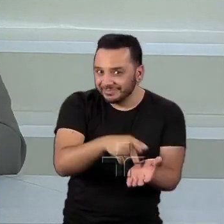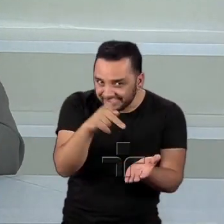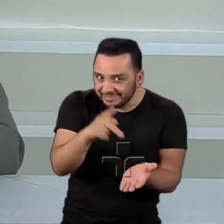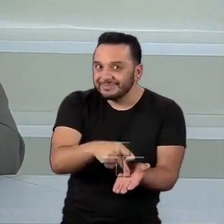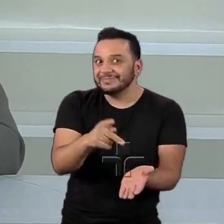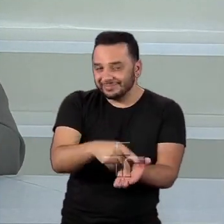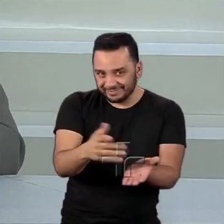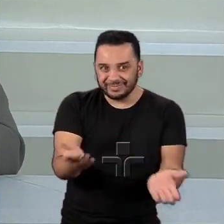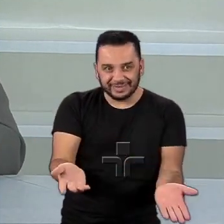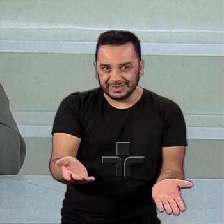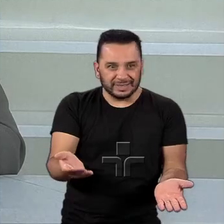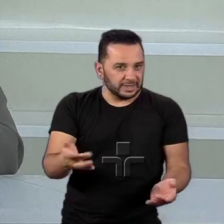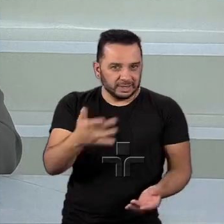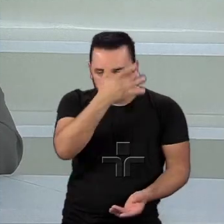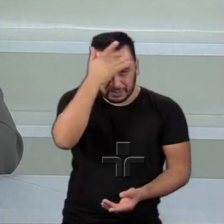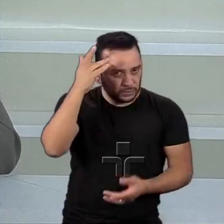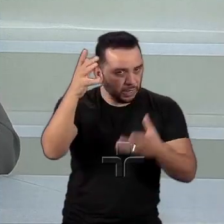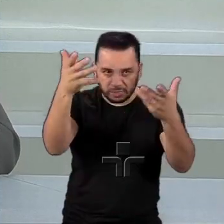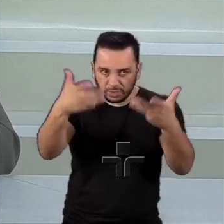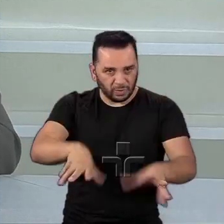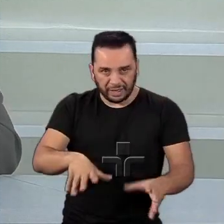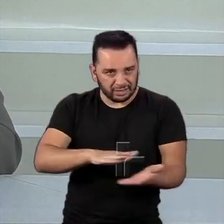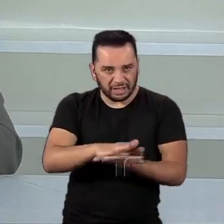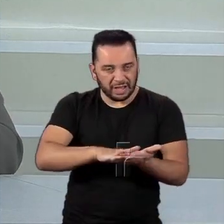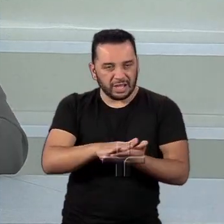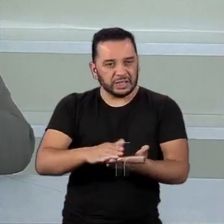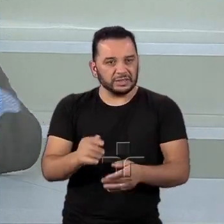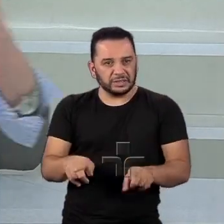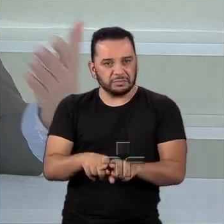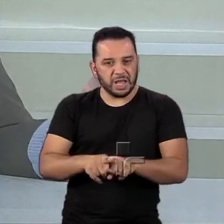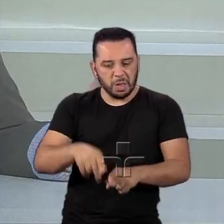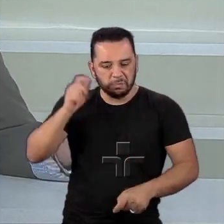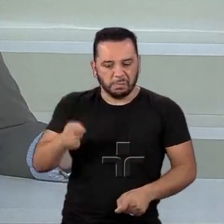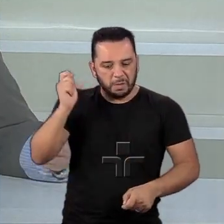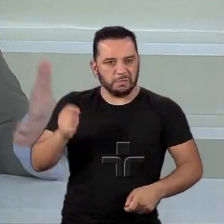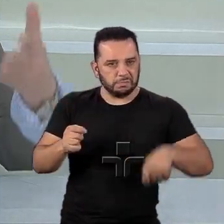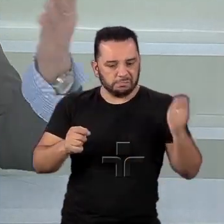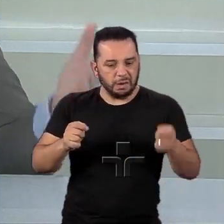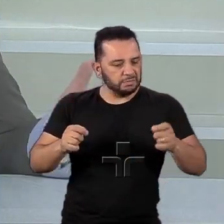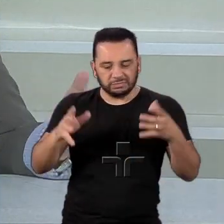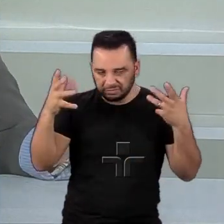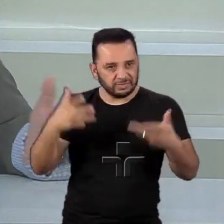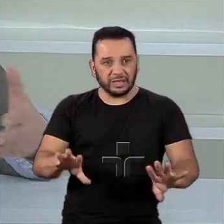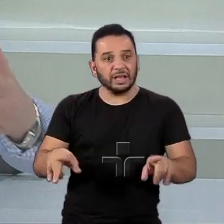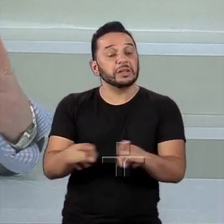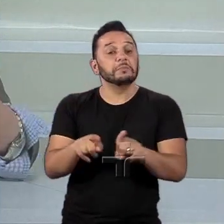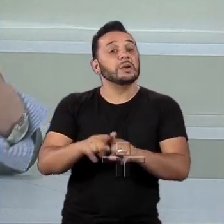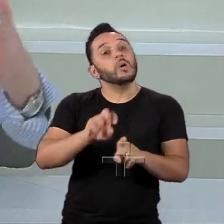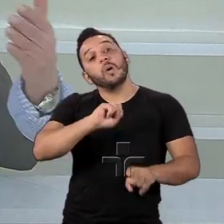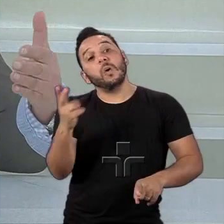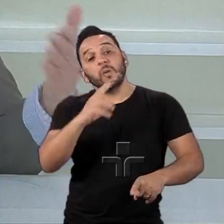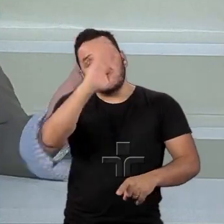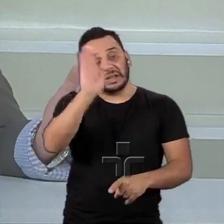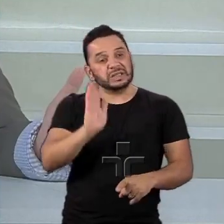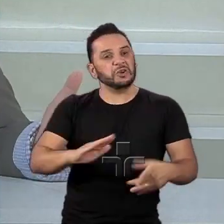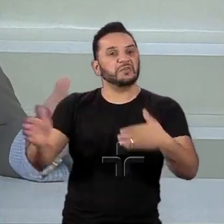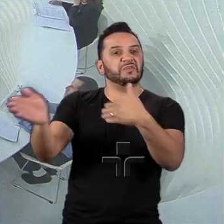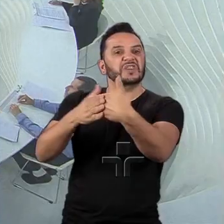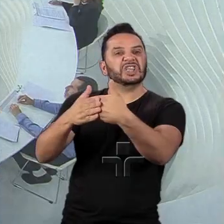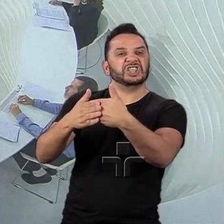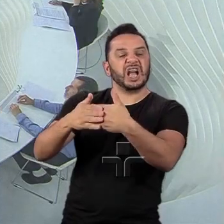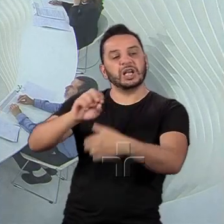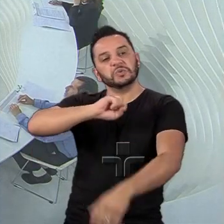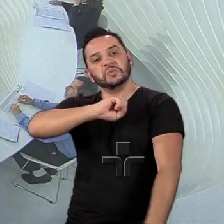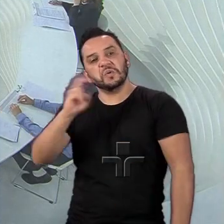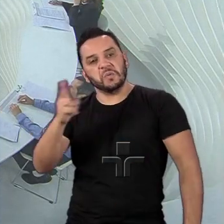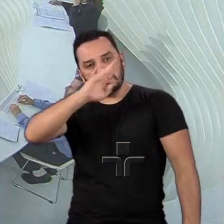aí. Ninguém quer essa radicalização a um lado, ou tornar o Brasil um país mais fechado, um país mais intolerante